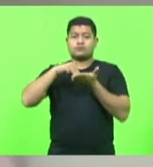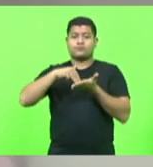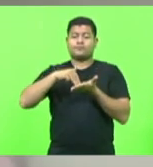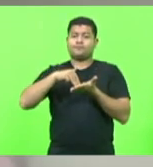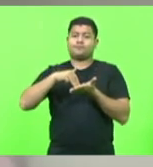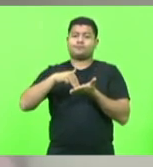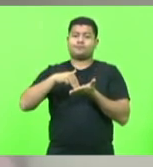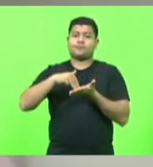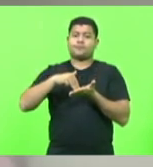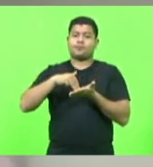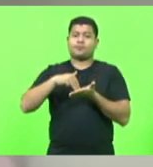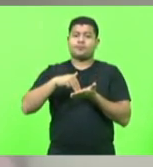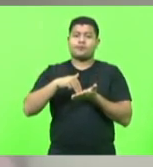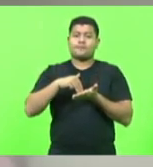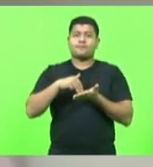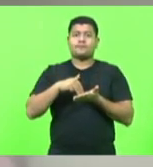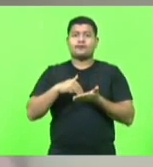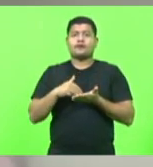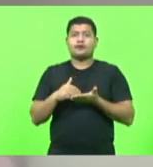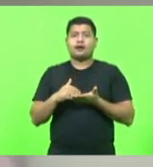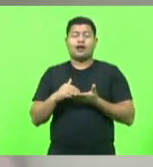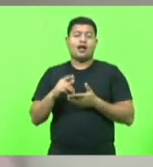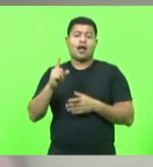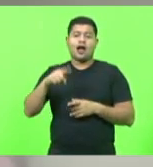moção foi exatamente